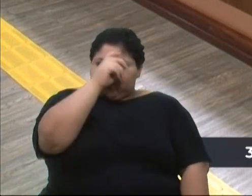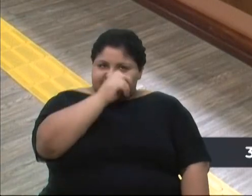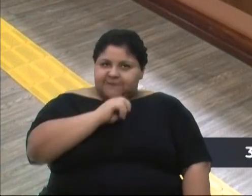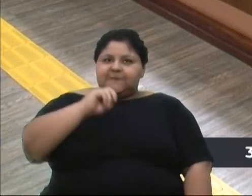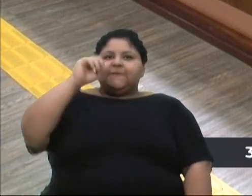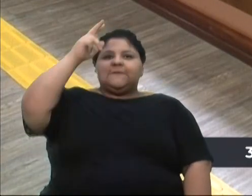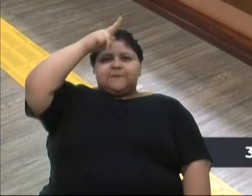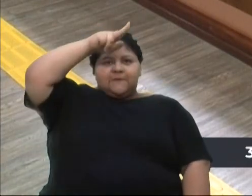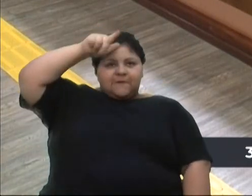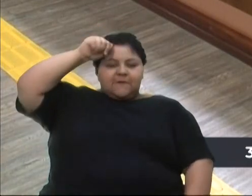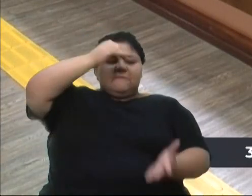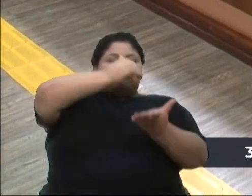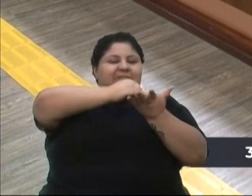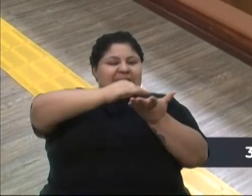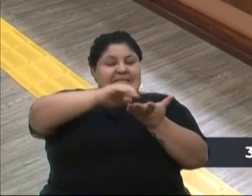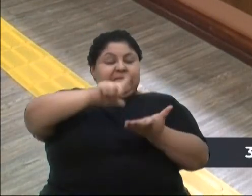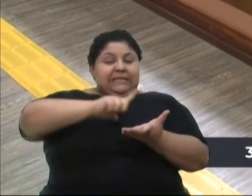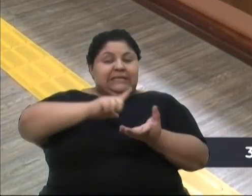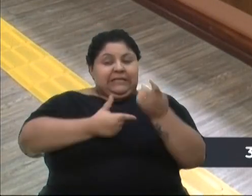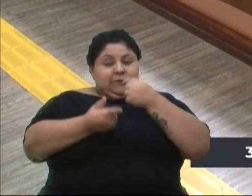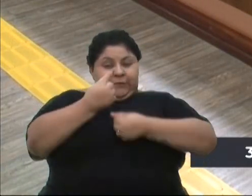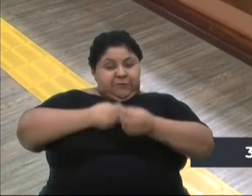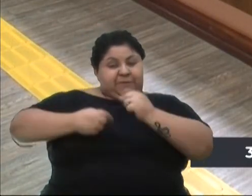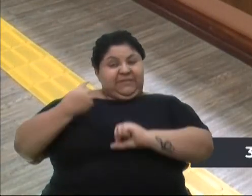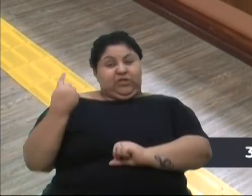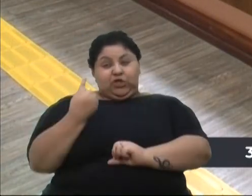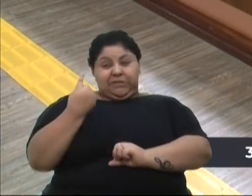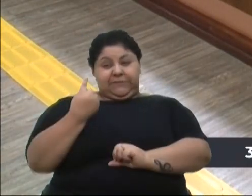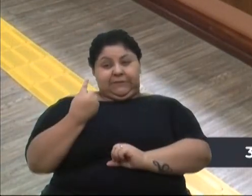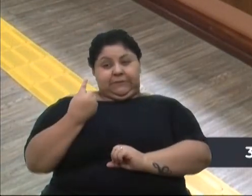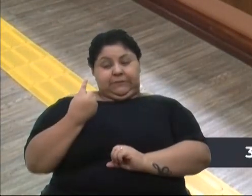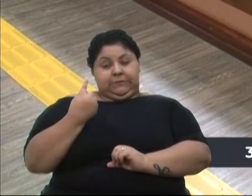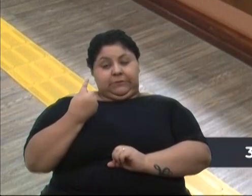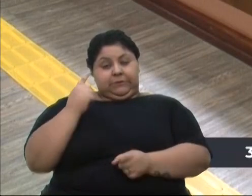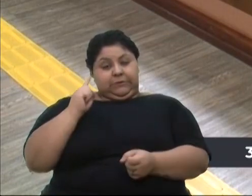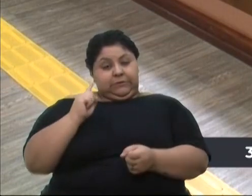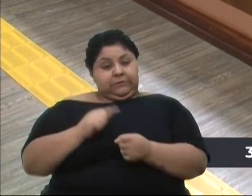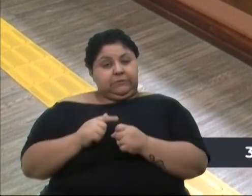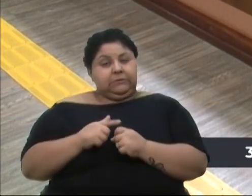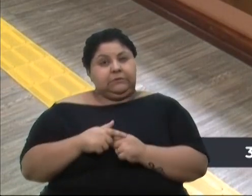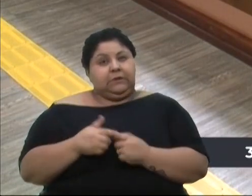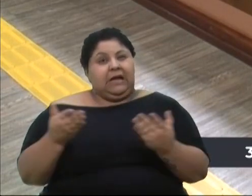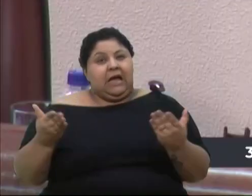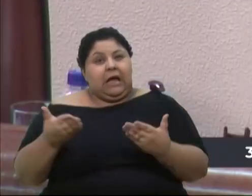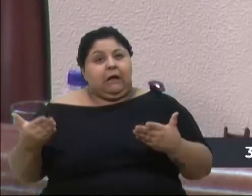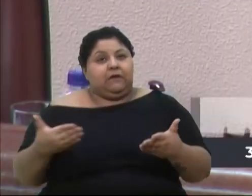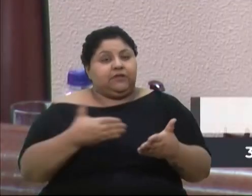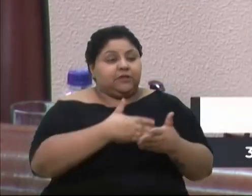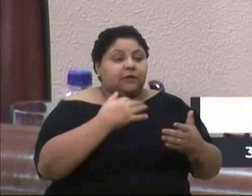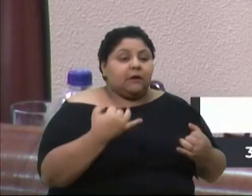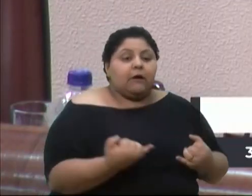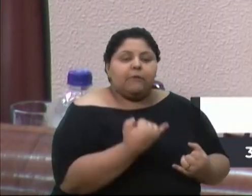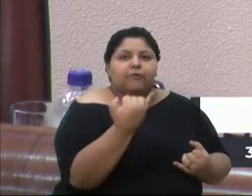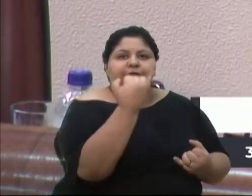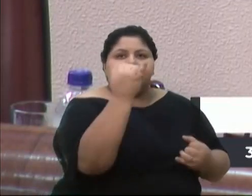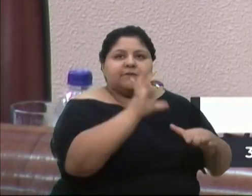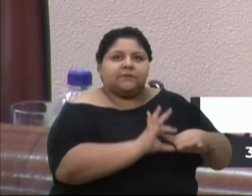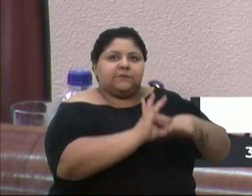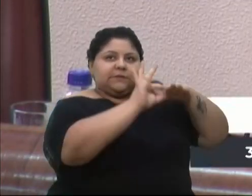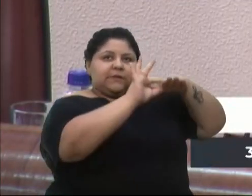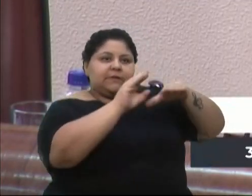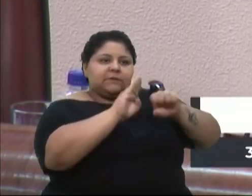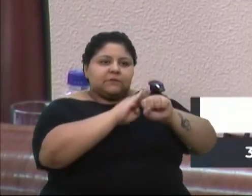prefeito e secretários têm para administrar sozinho a cidade. Aí vem a importância do movimento comunitário, das lideranças de